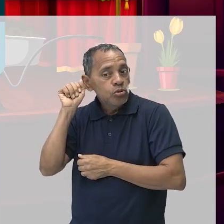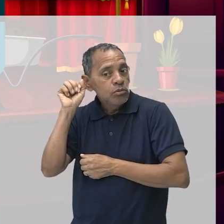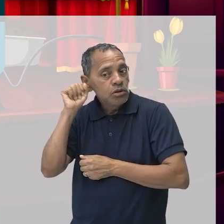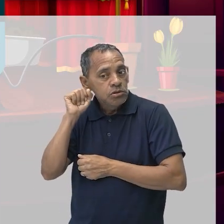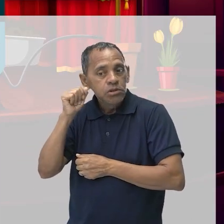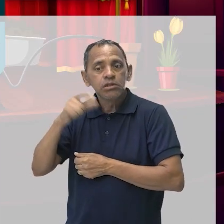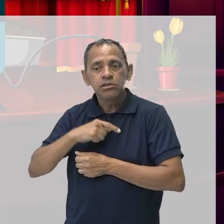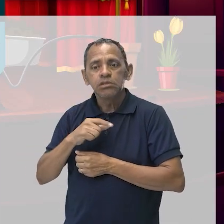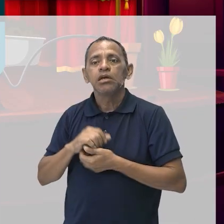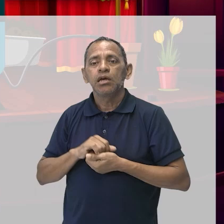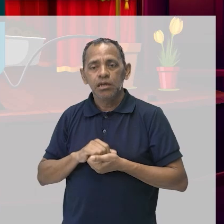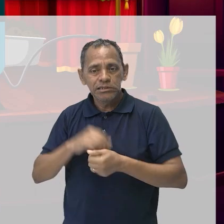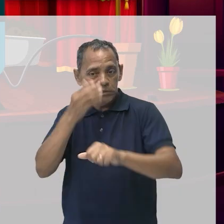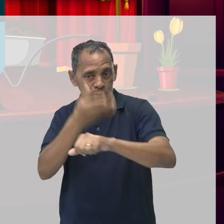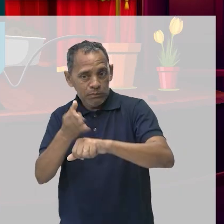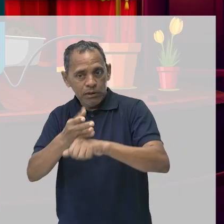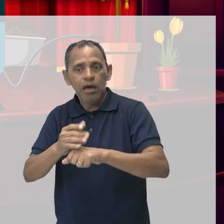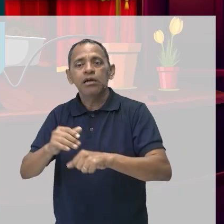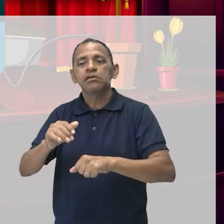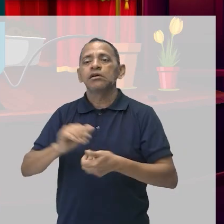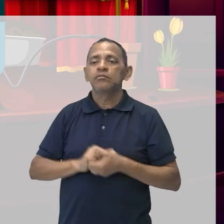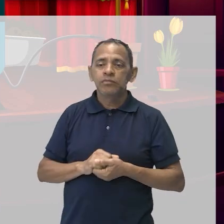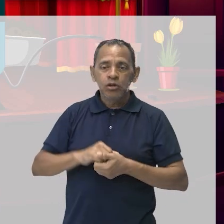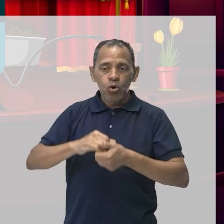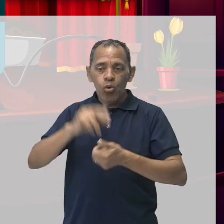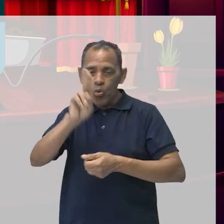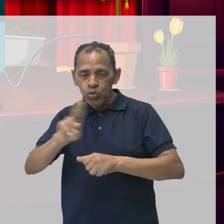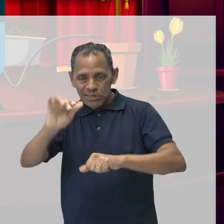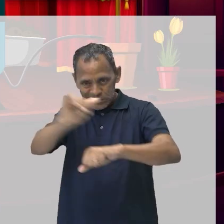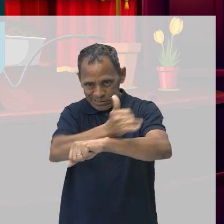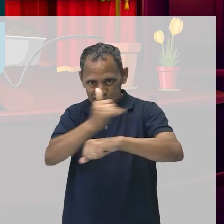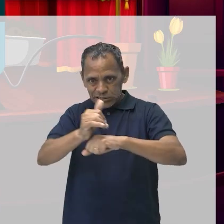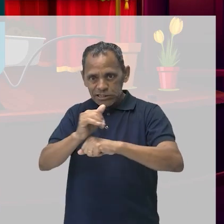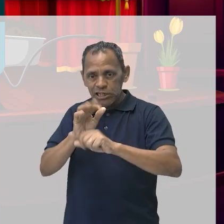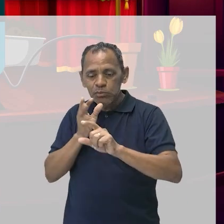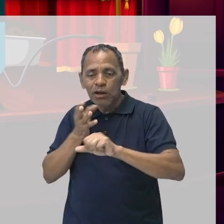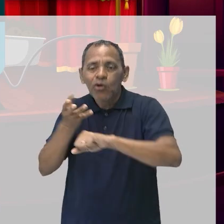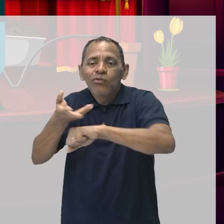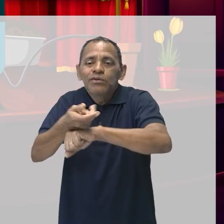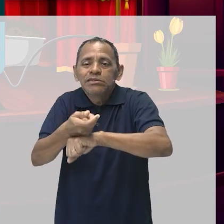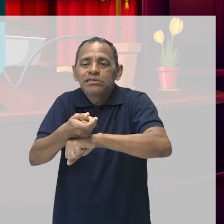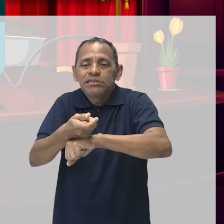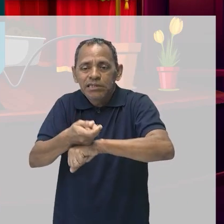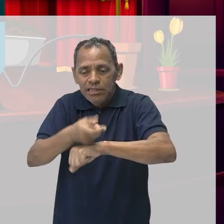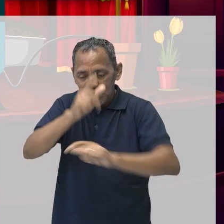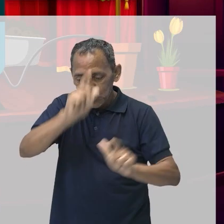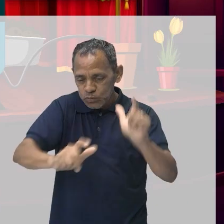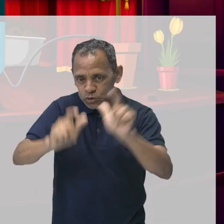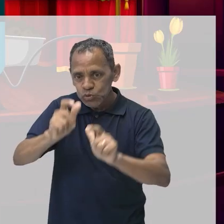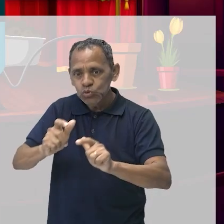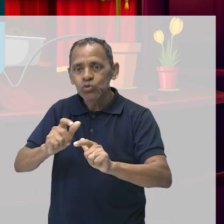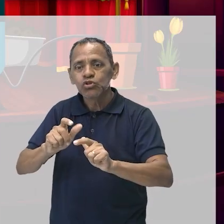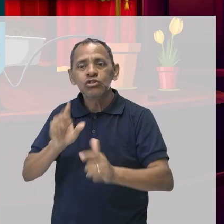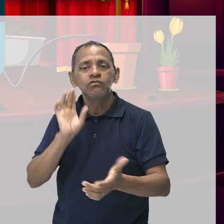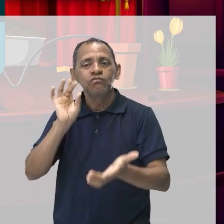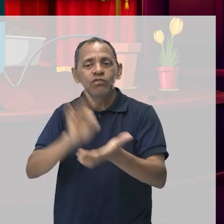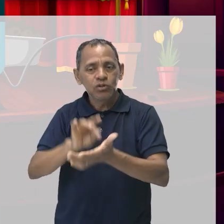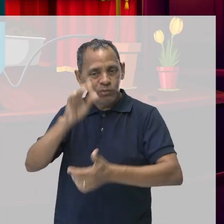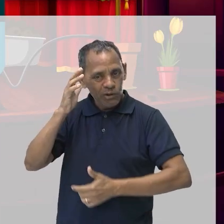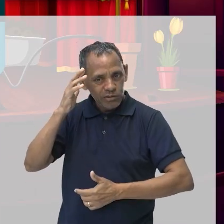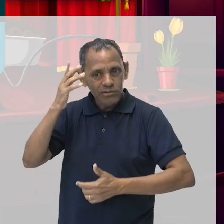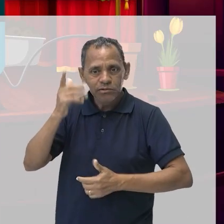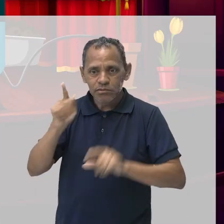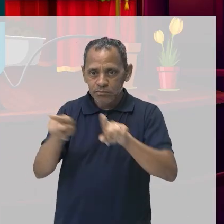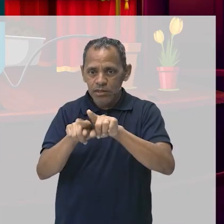a sonoplastia também vai ser importante, principalmente para convencer o público que aquilo estava acontecendo mesmo, assim